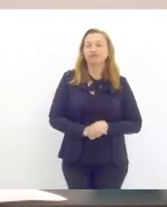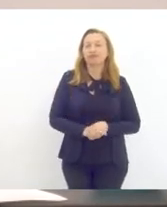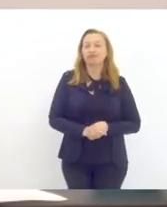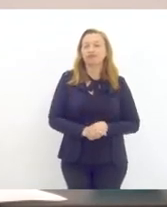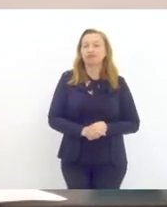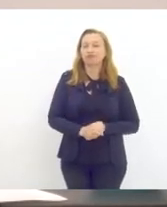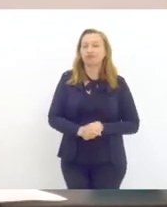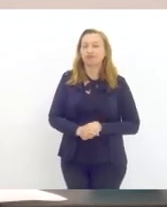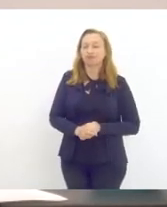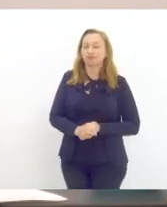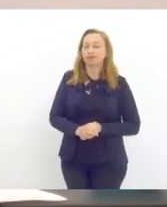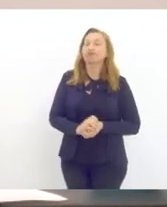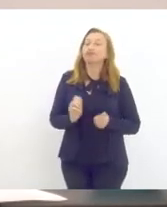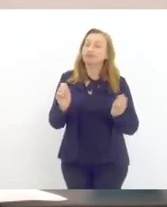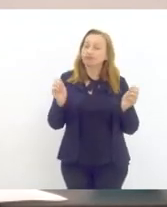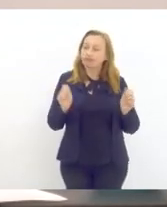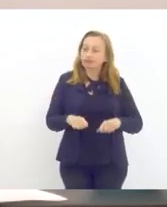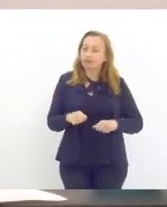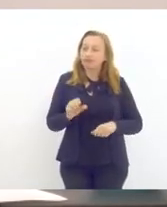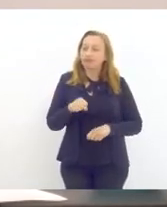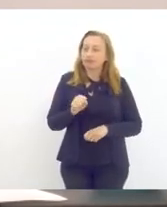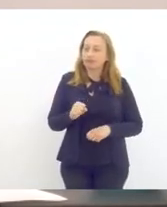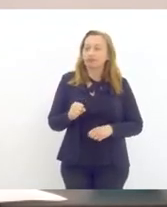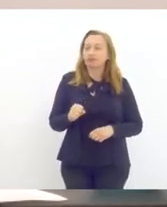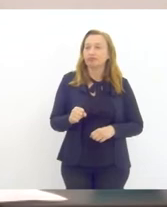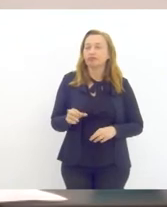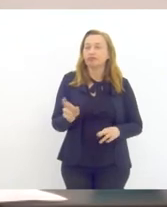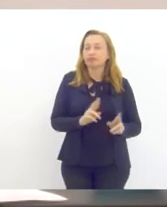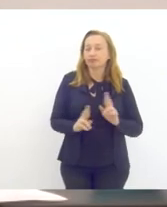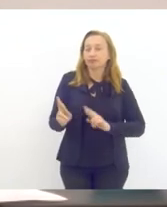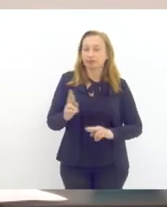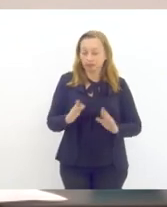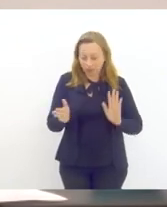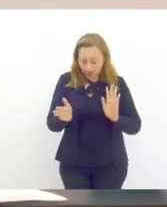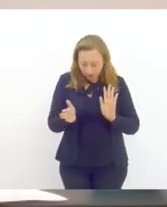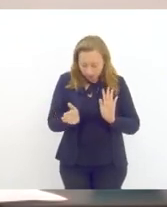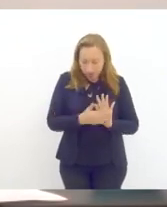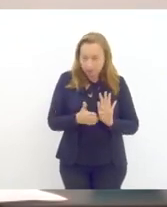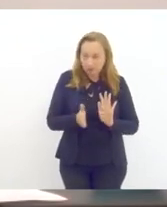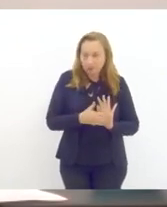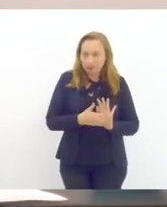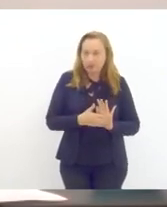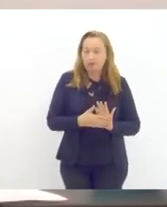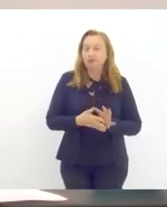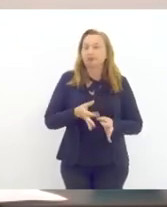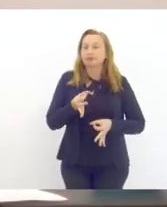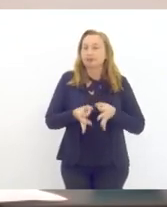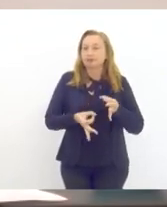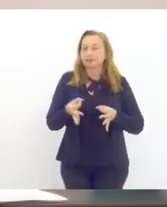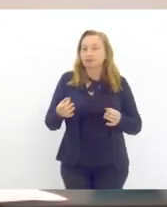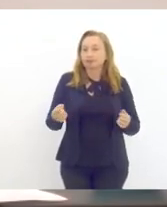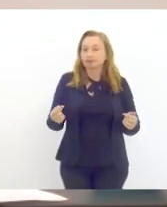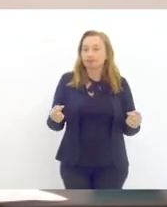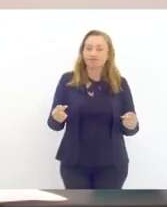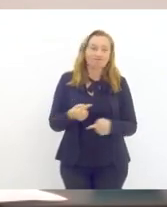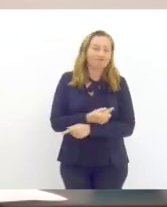há possibilidade, em relação à proposta do tribunal, com a discordância